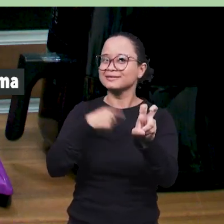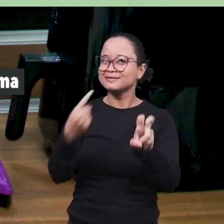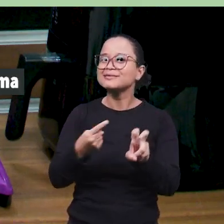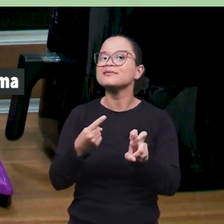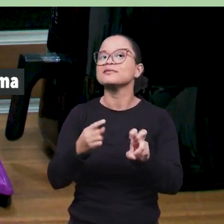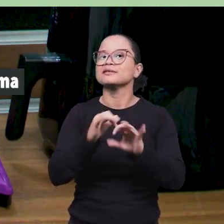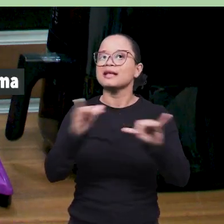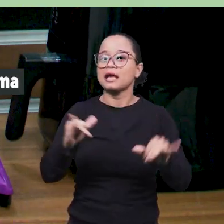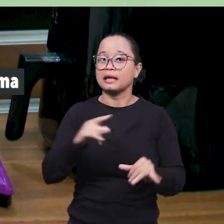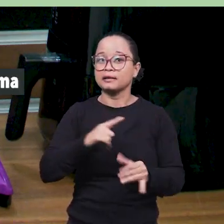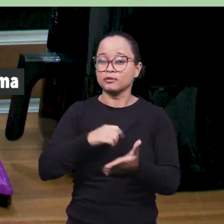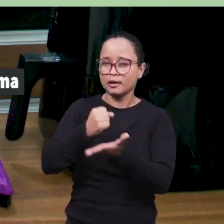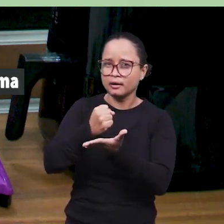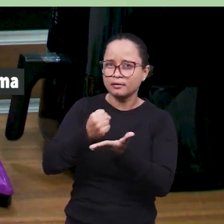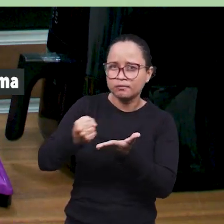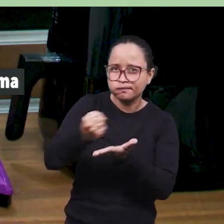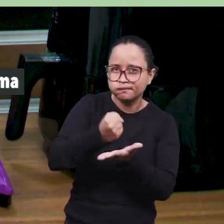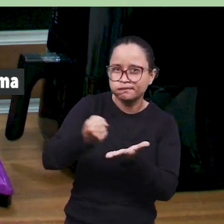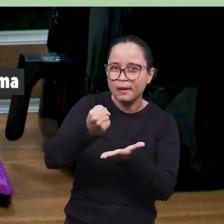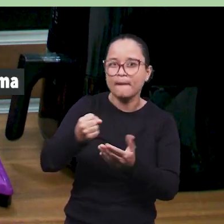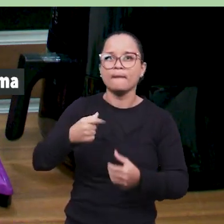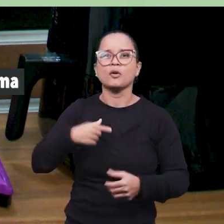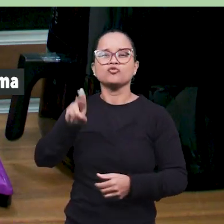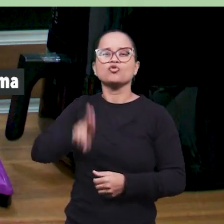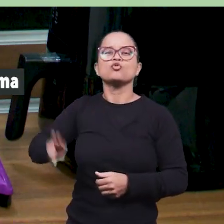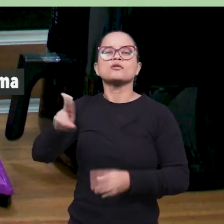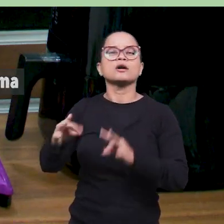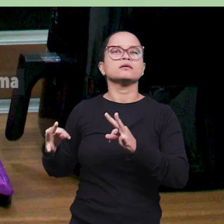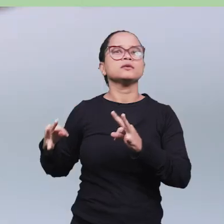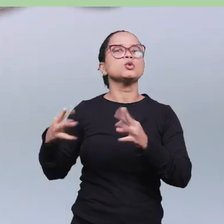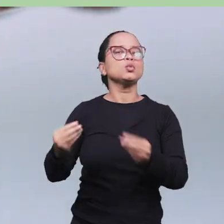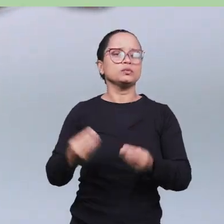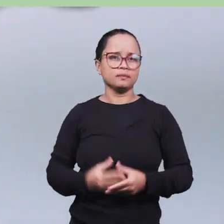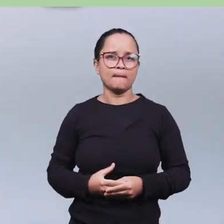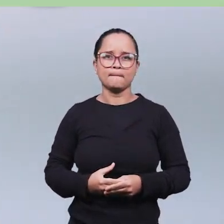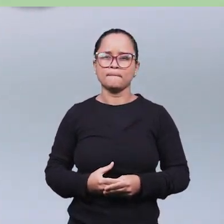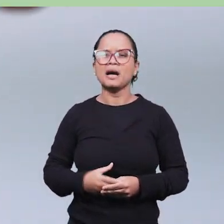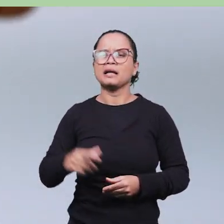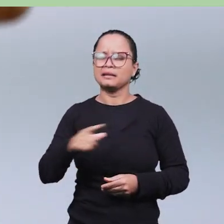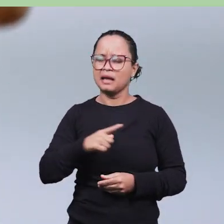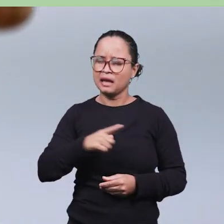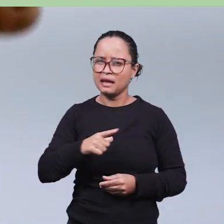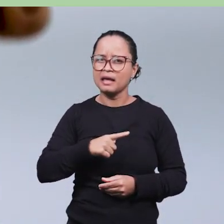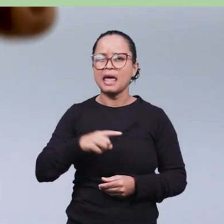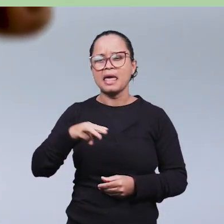ó. Esse molho você pode usar para tudo. Massas,